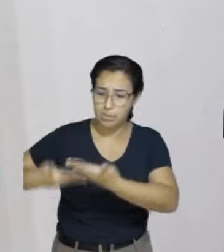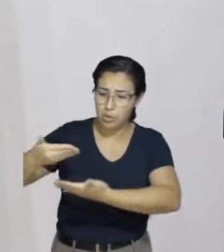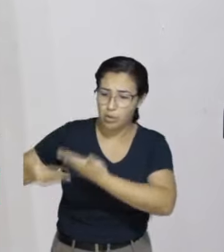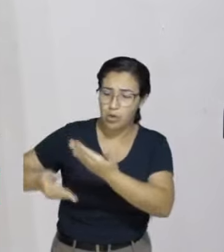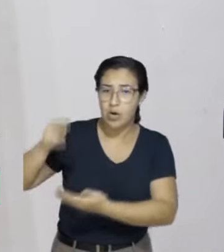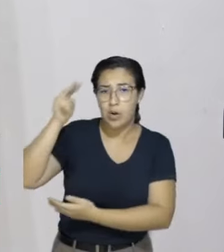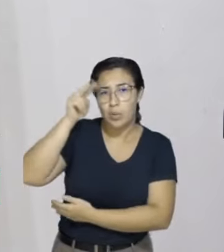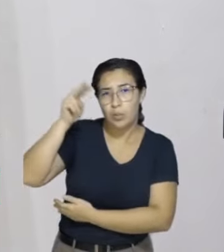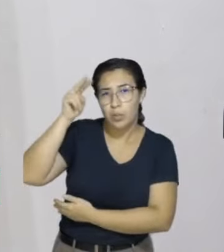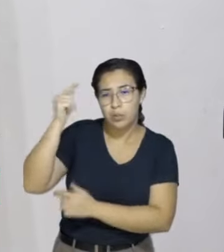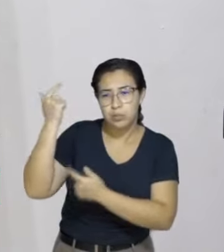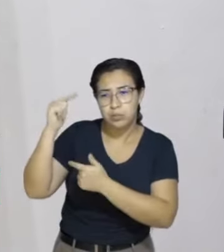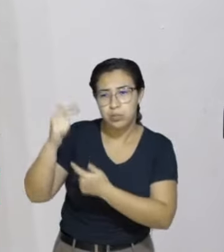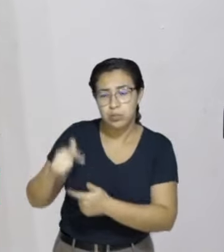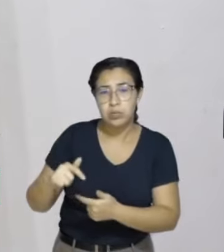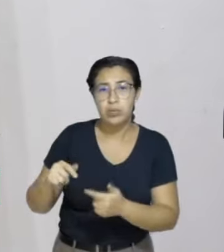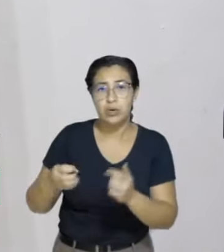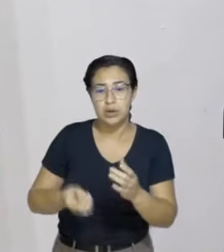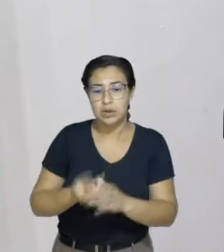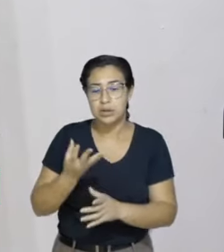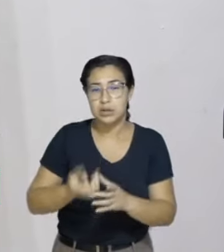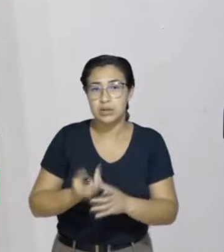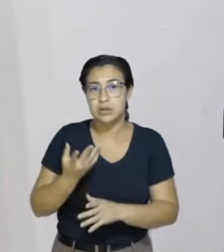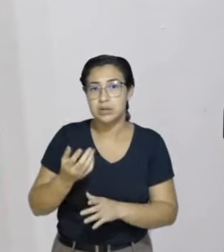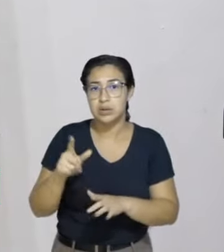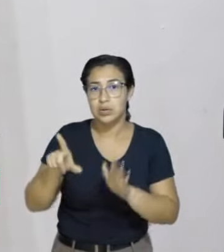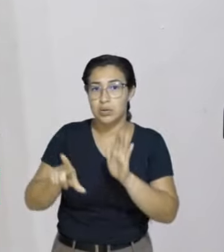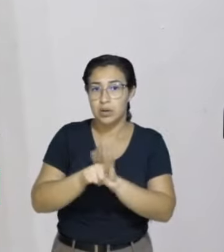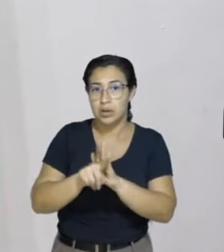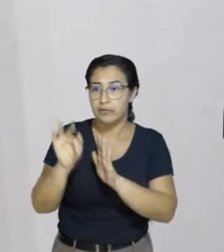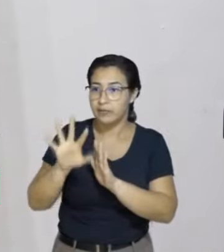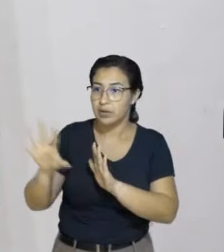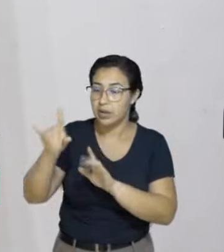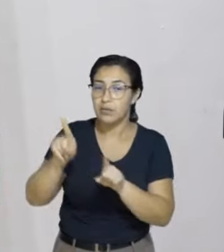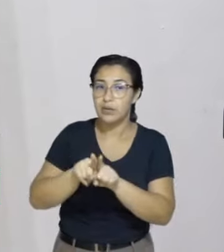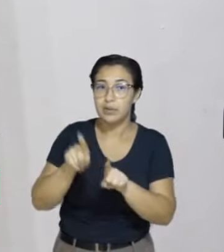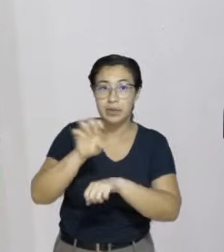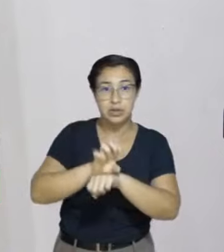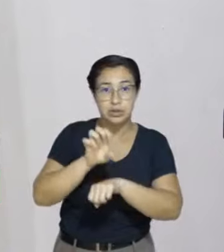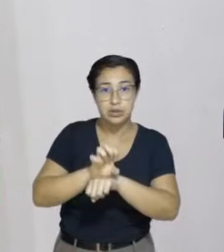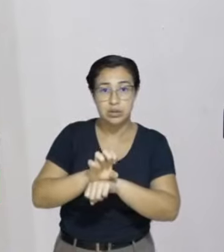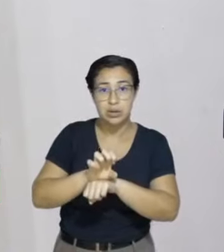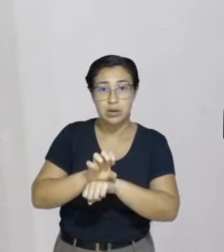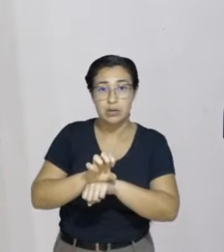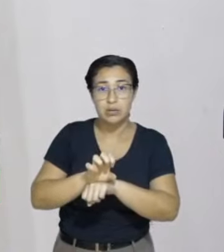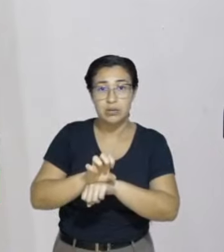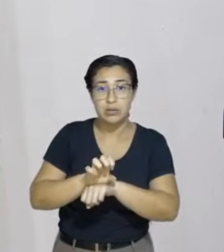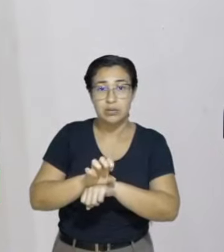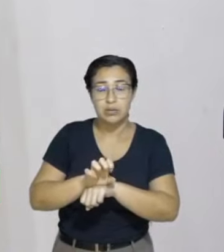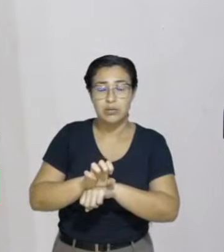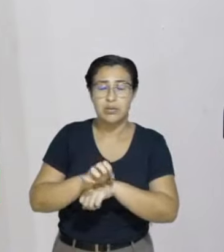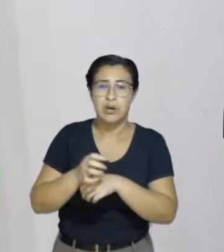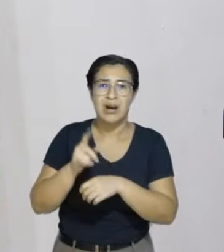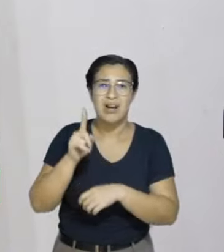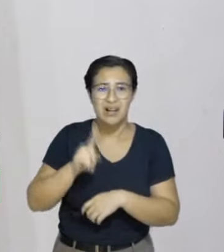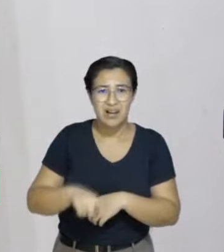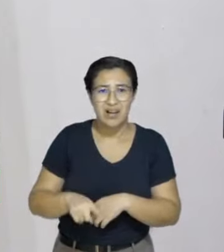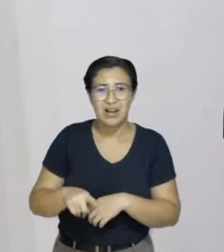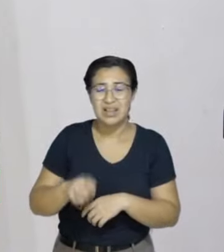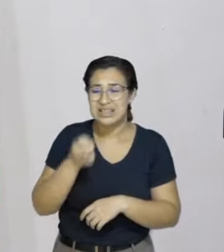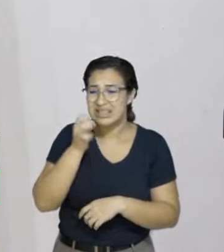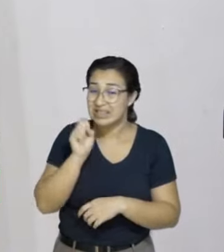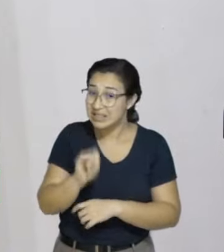criação dessas leis, federal e estadual, não é apenas desrespeitoso com os esforços de